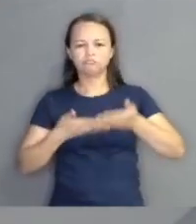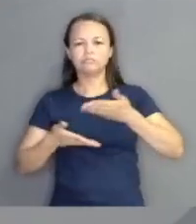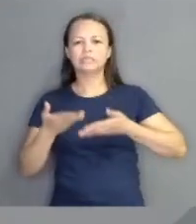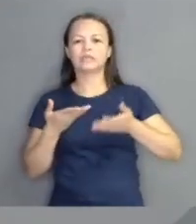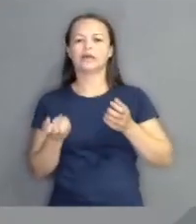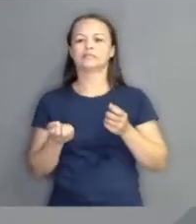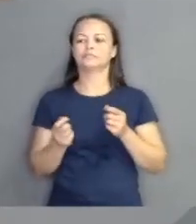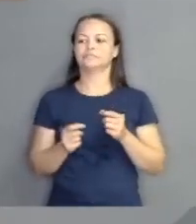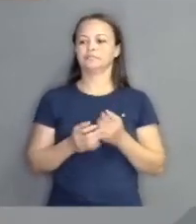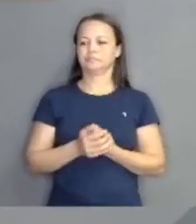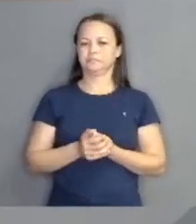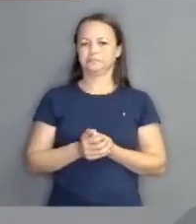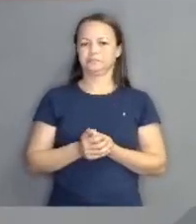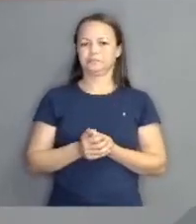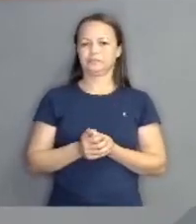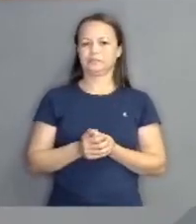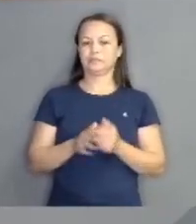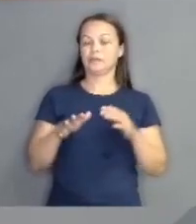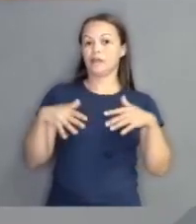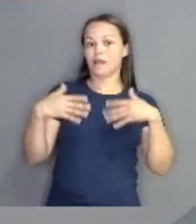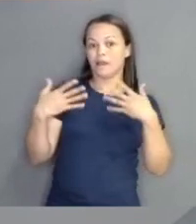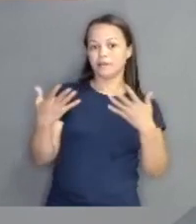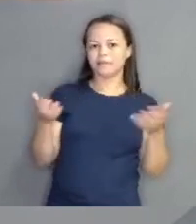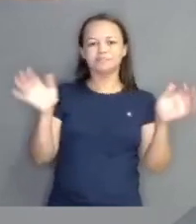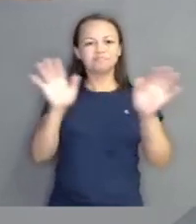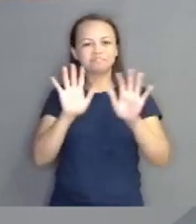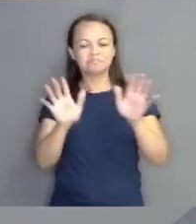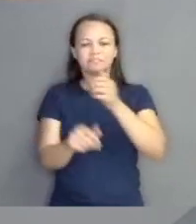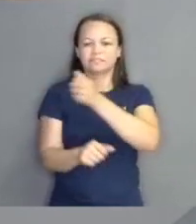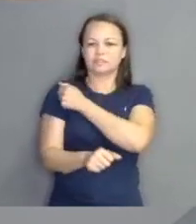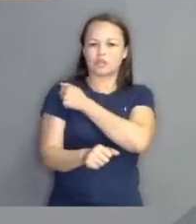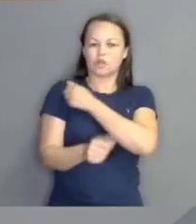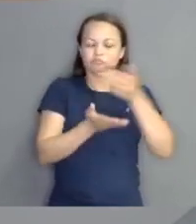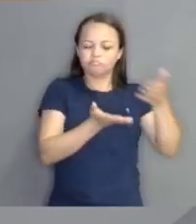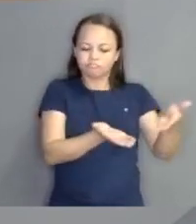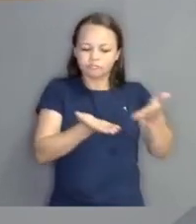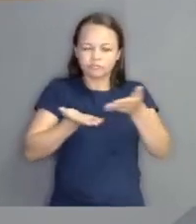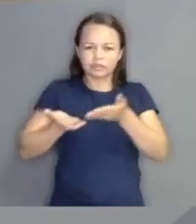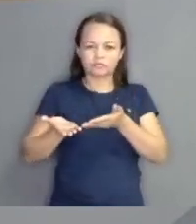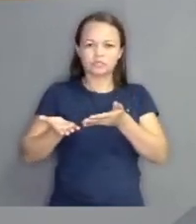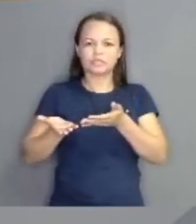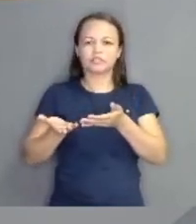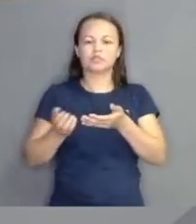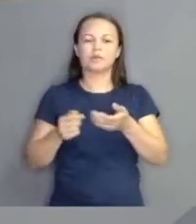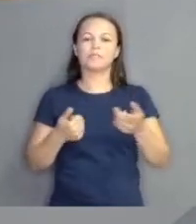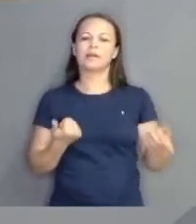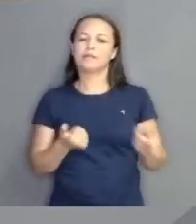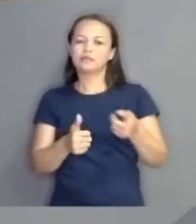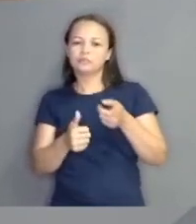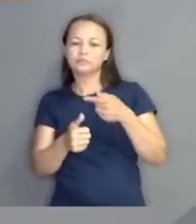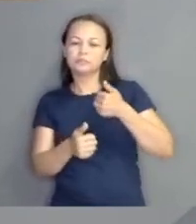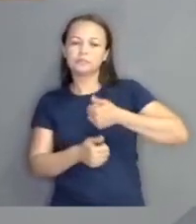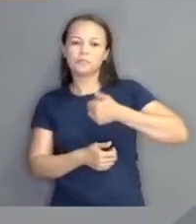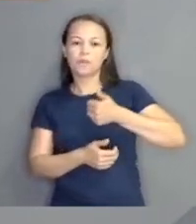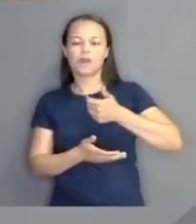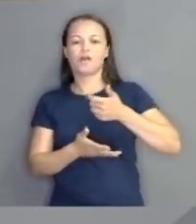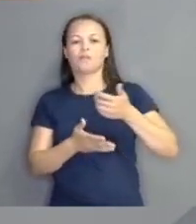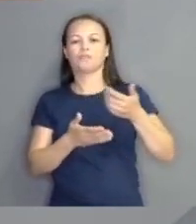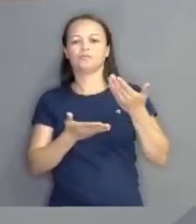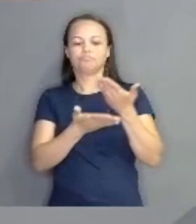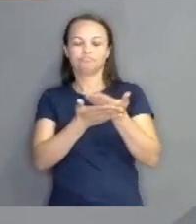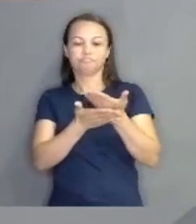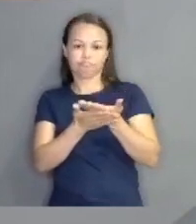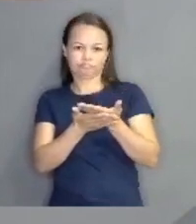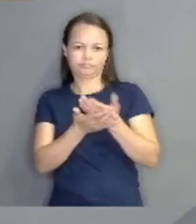aí, pessoal, estou aqui de novo. Gostaria de convidar vocês para mais uma aulinha, ok?